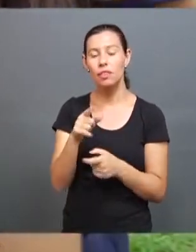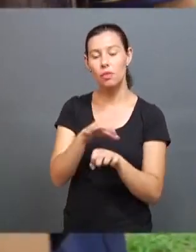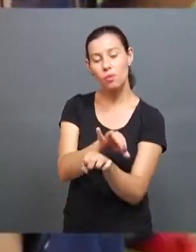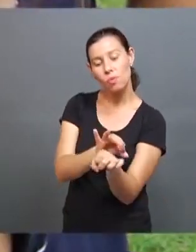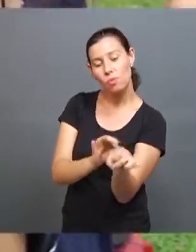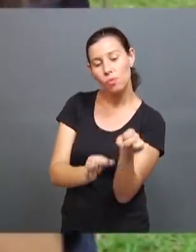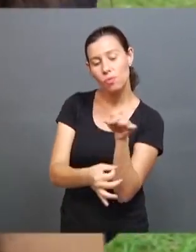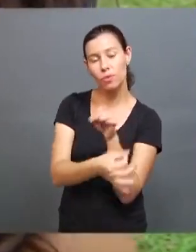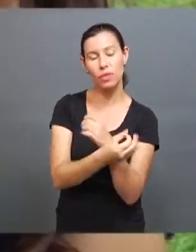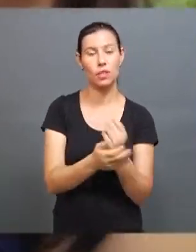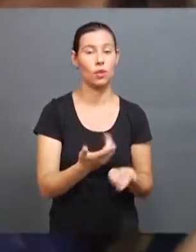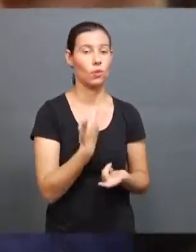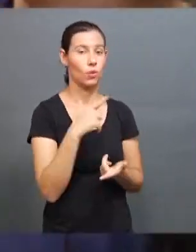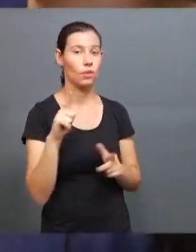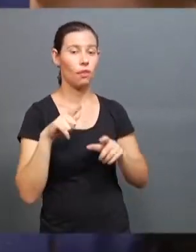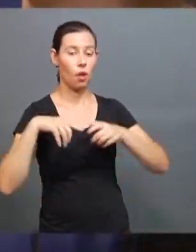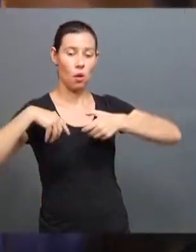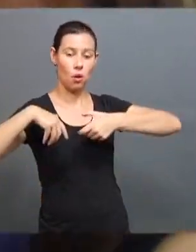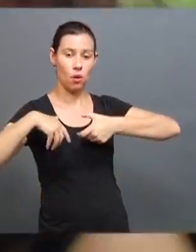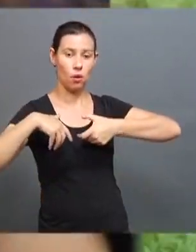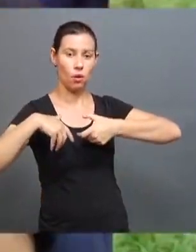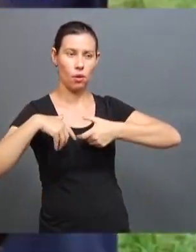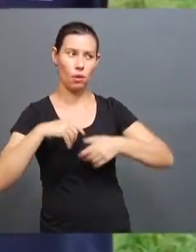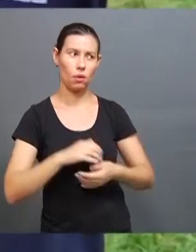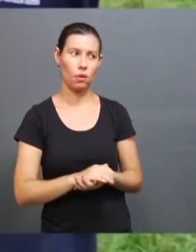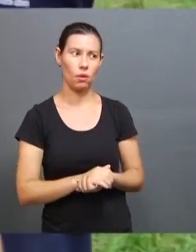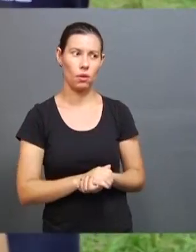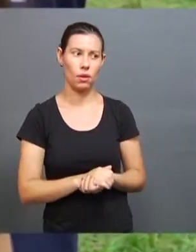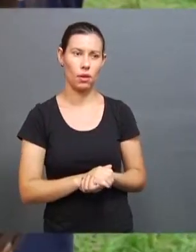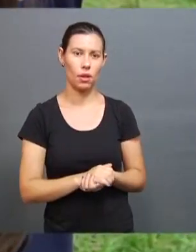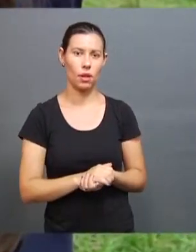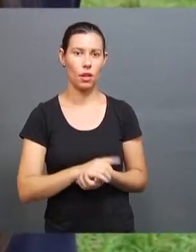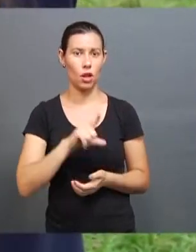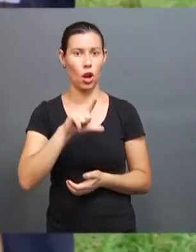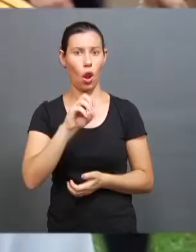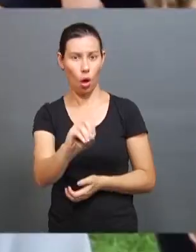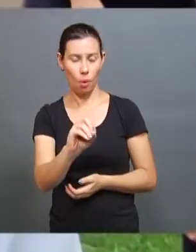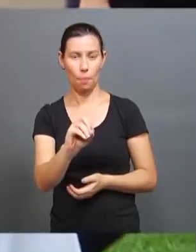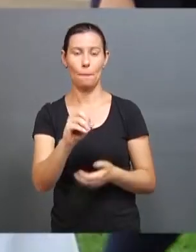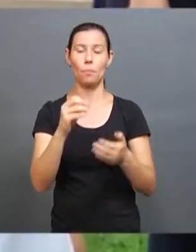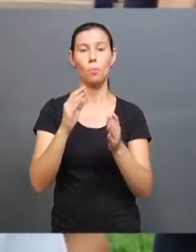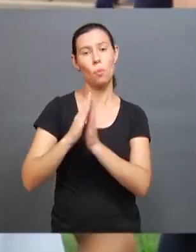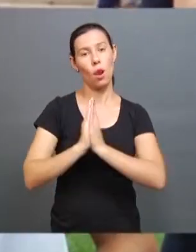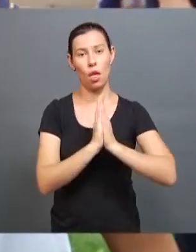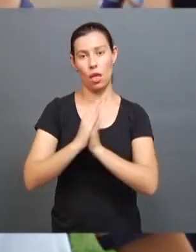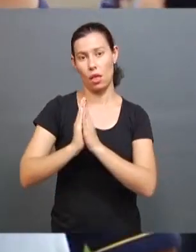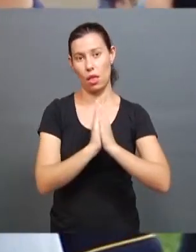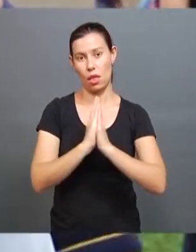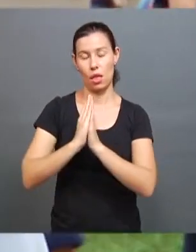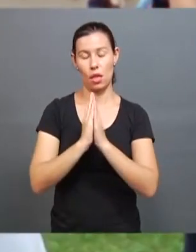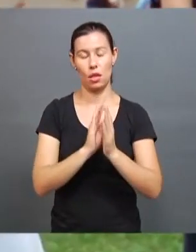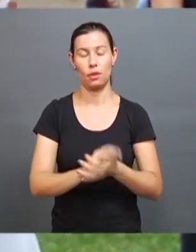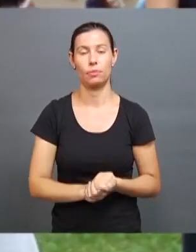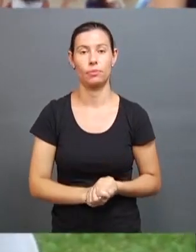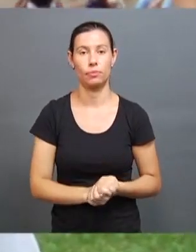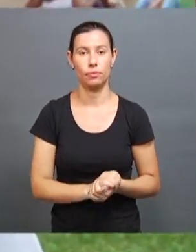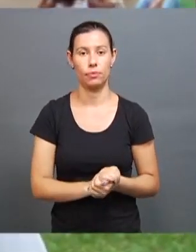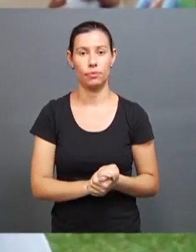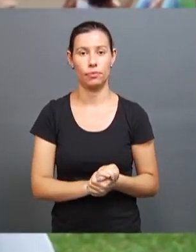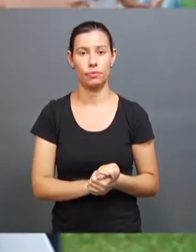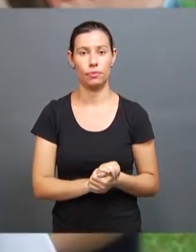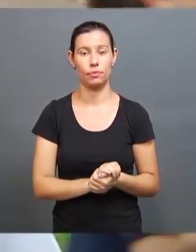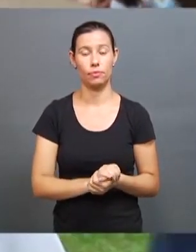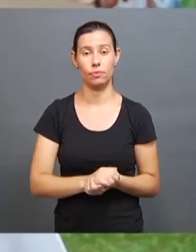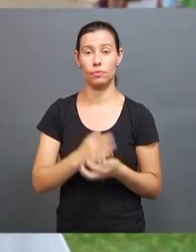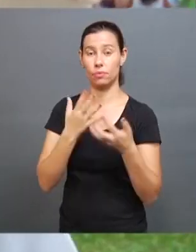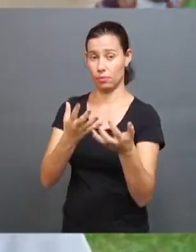ganhar uma LOL. Uma LOL? O que é uma LOL? É uma boneca. A pista da cobra e